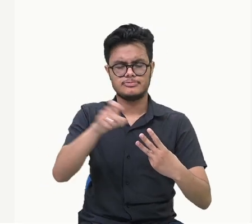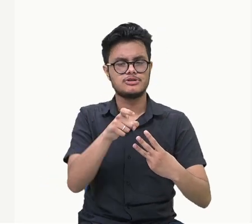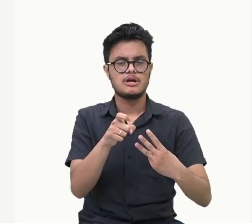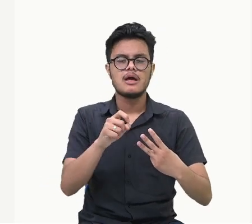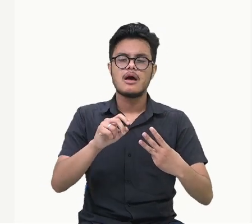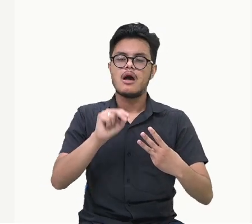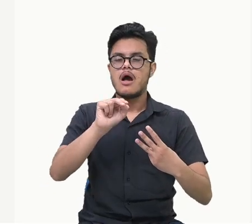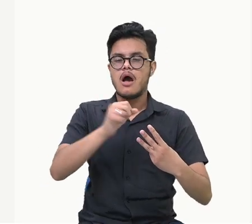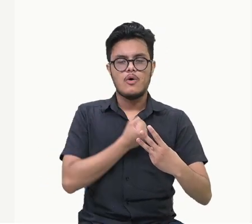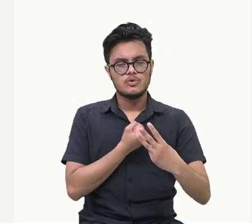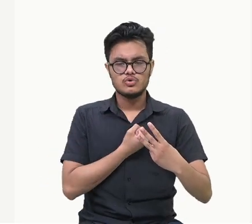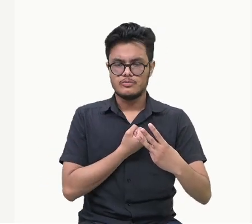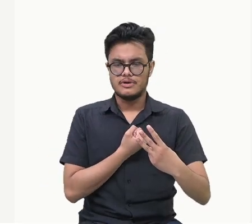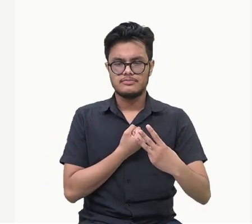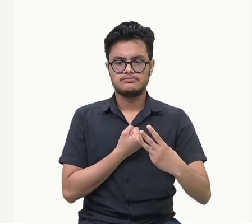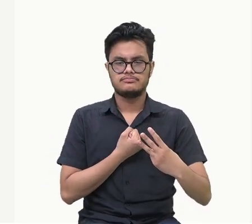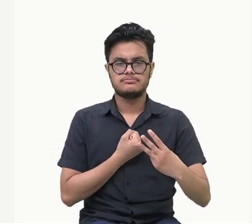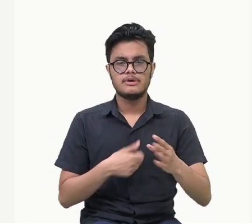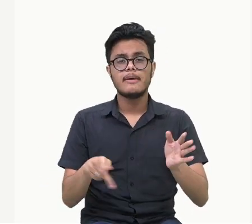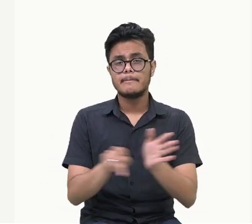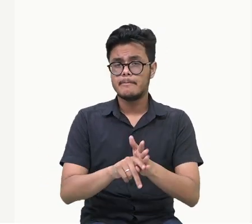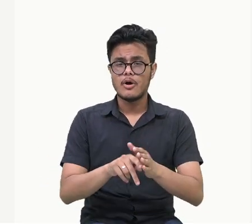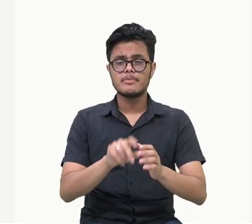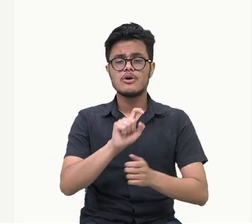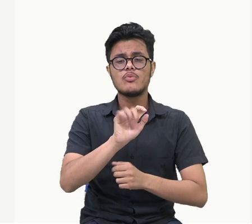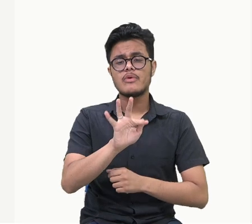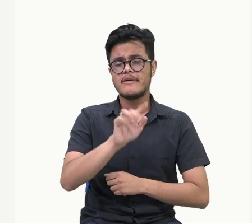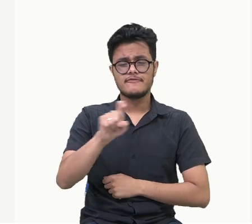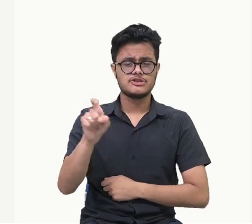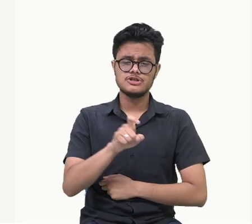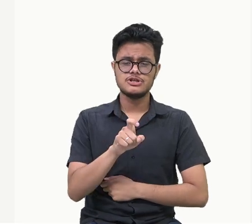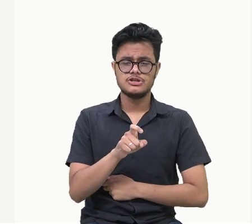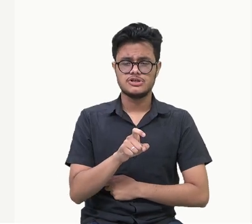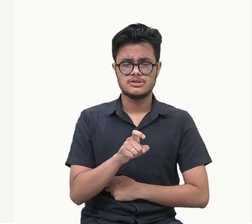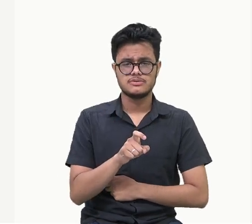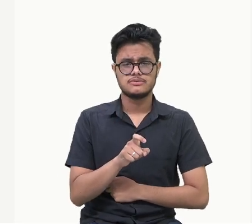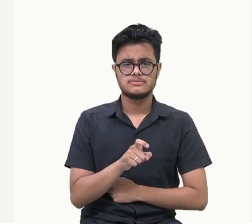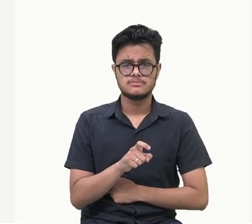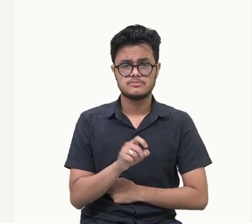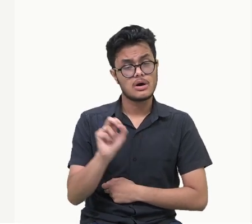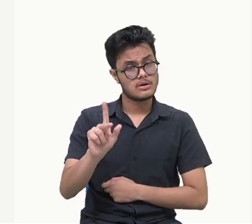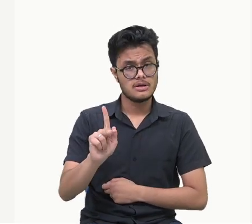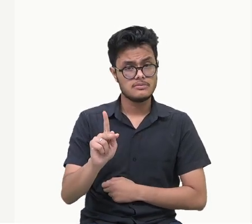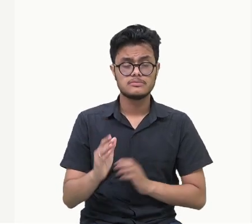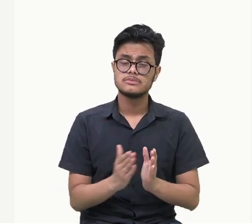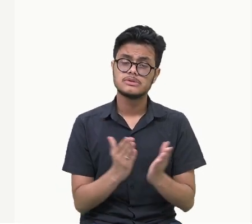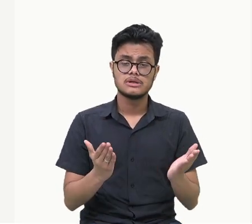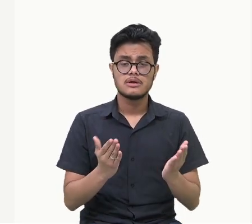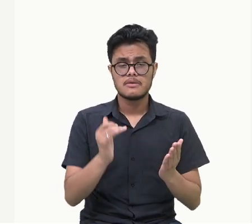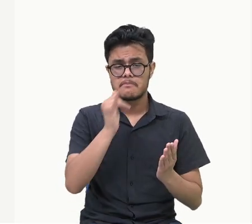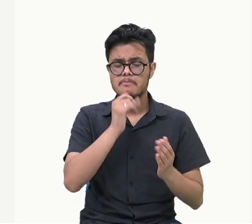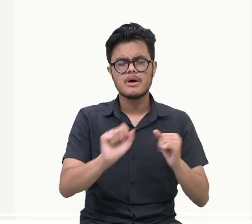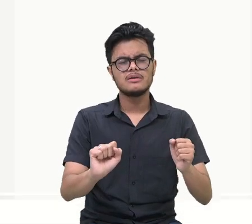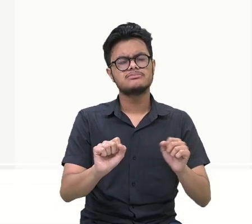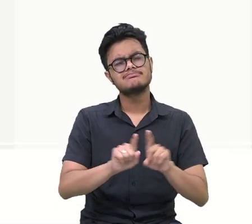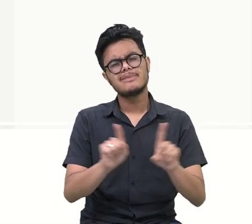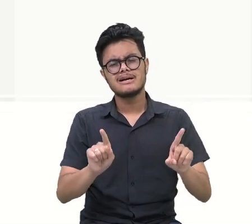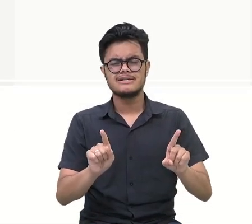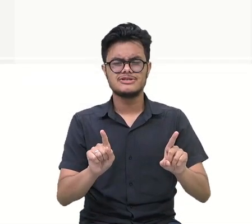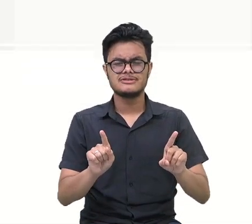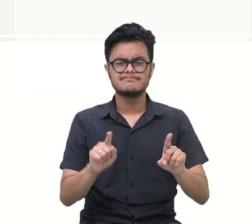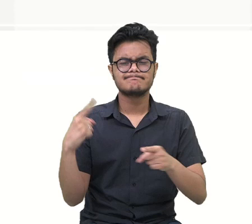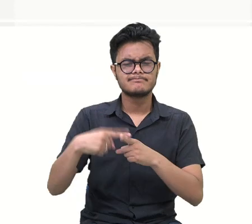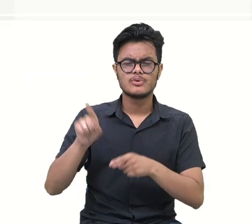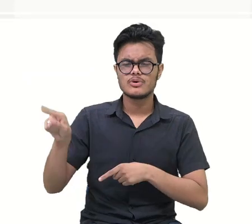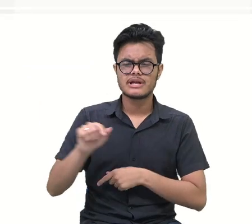exemplo de uma função exponencial, tá? Aí você pode estar se perguntando, professor, por que essa